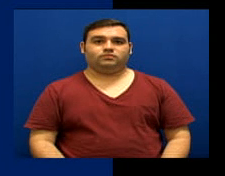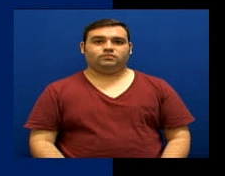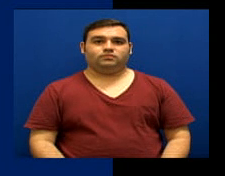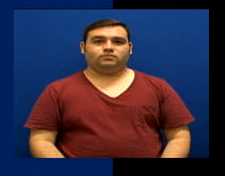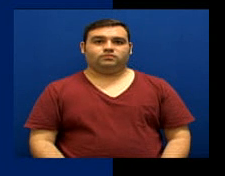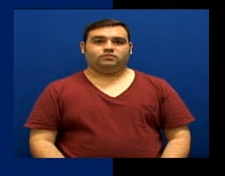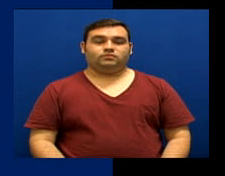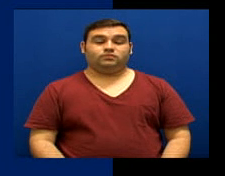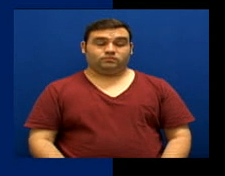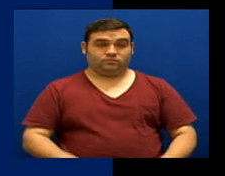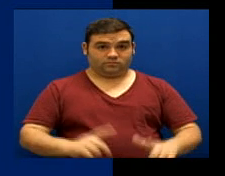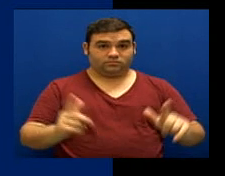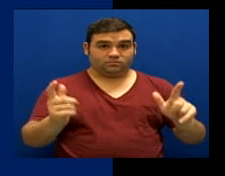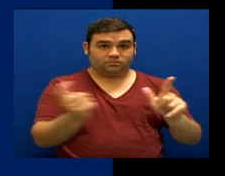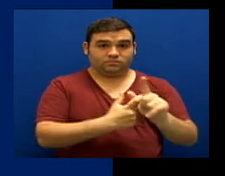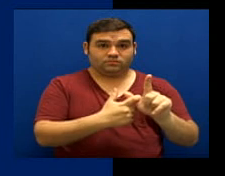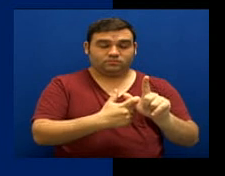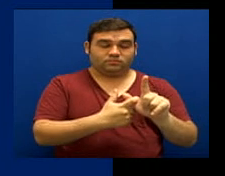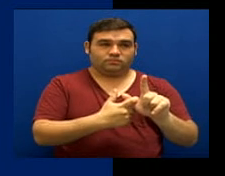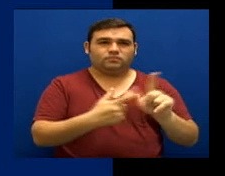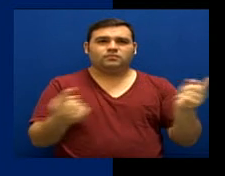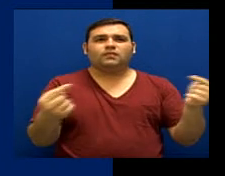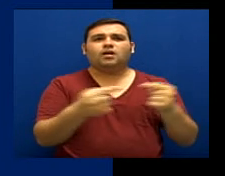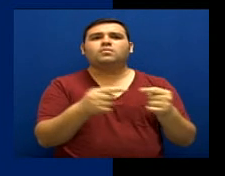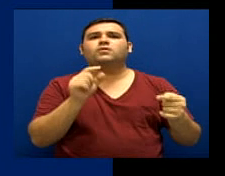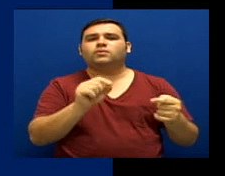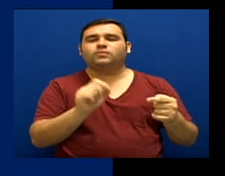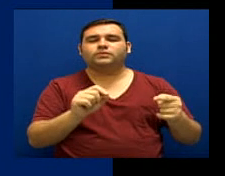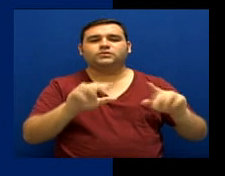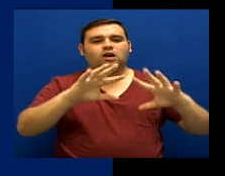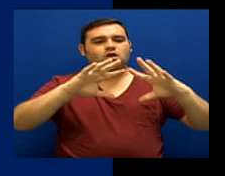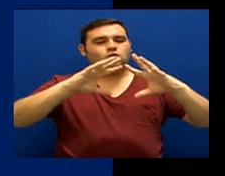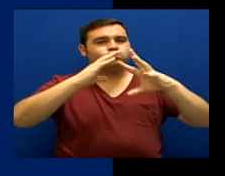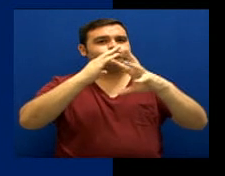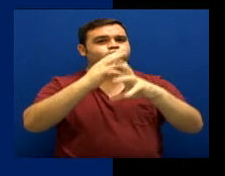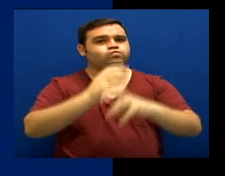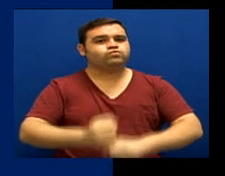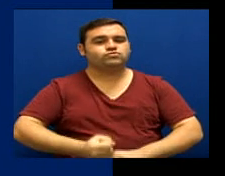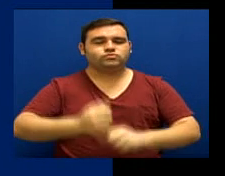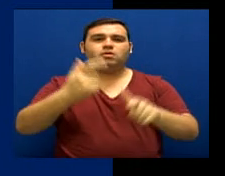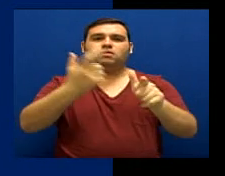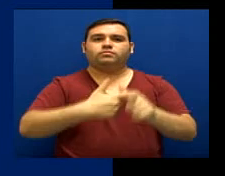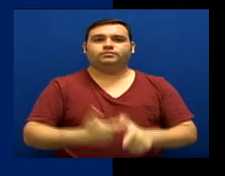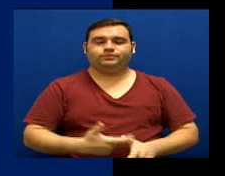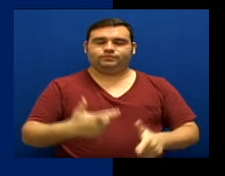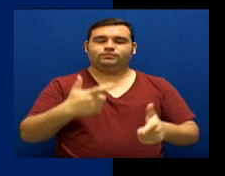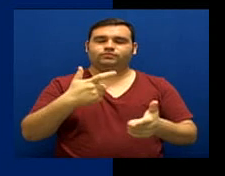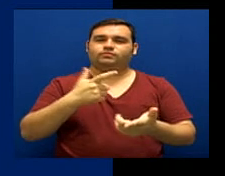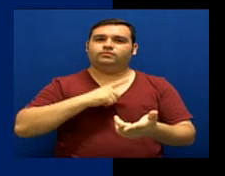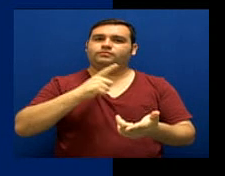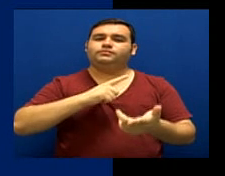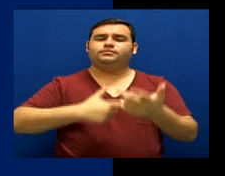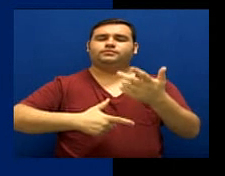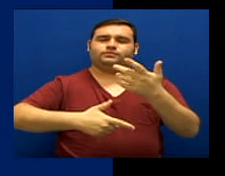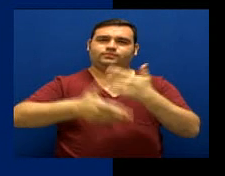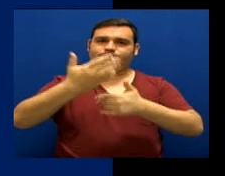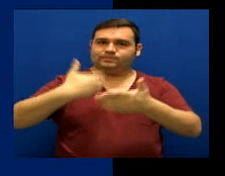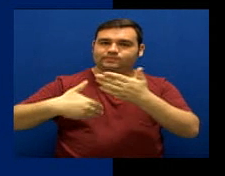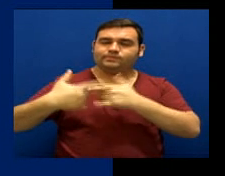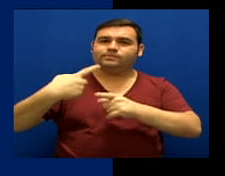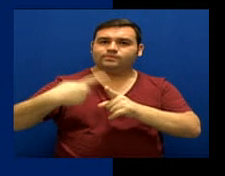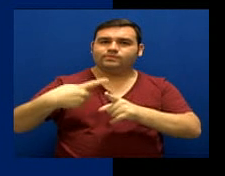a dívida consolidada compreende compreende o montante total das obrigações financeiras assumidas em virtude